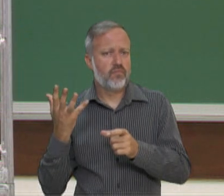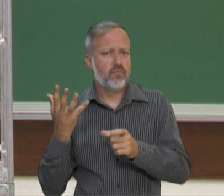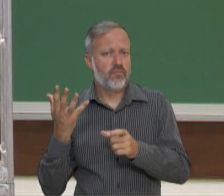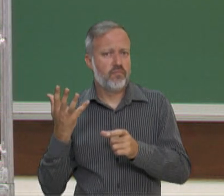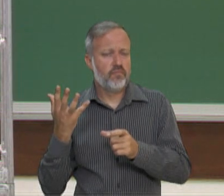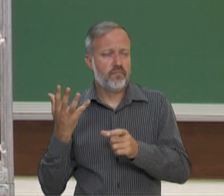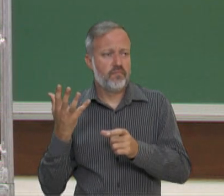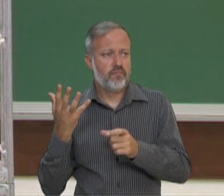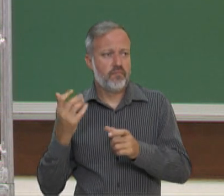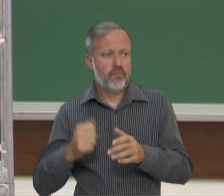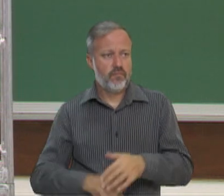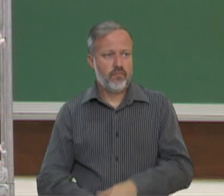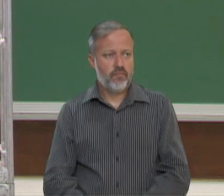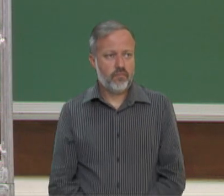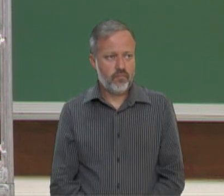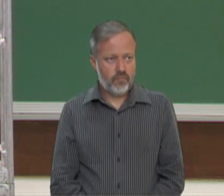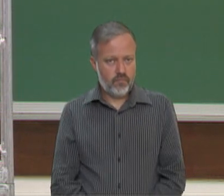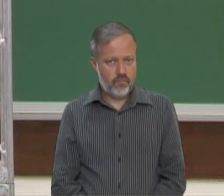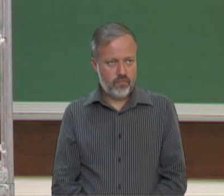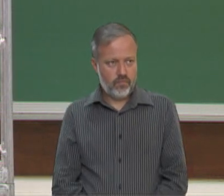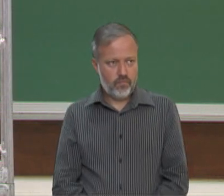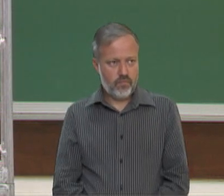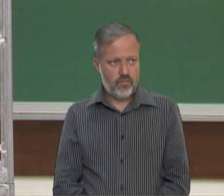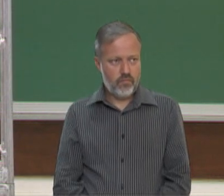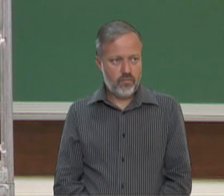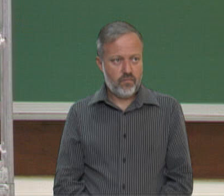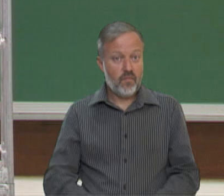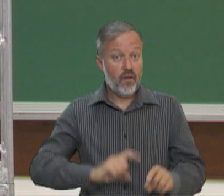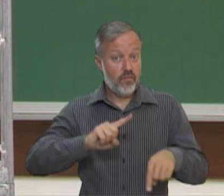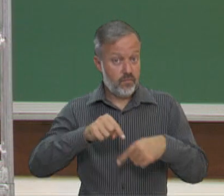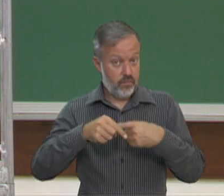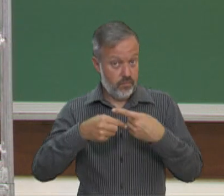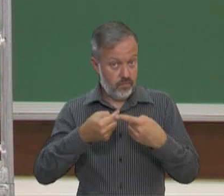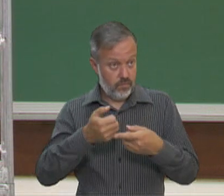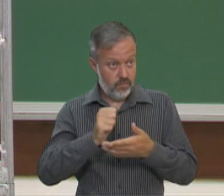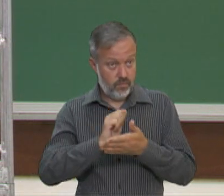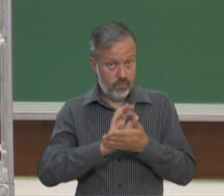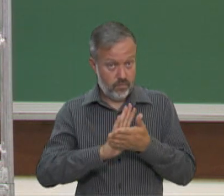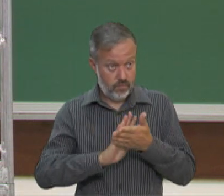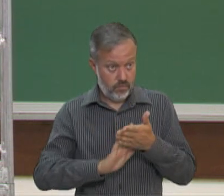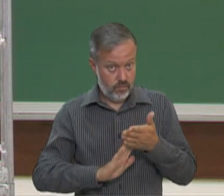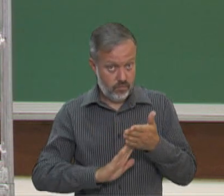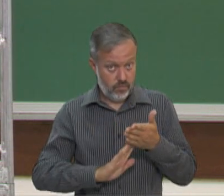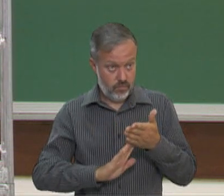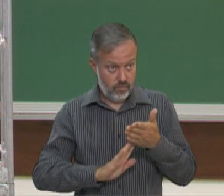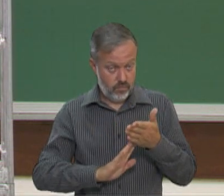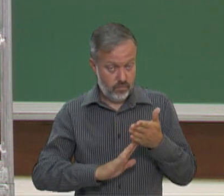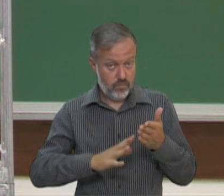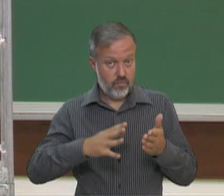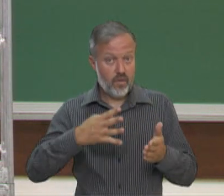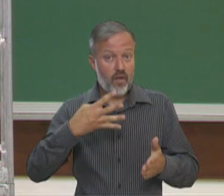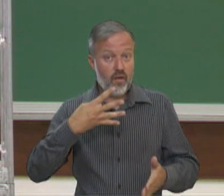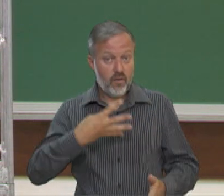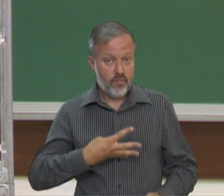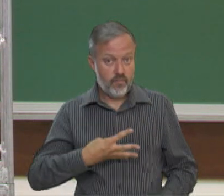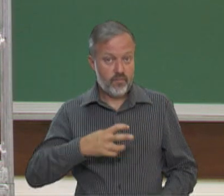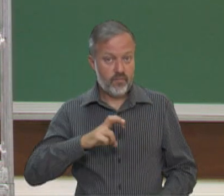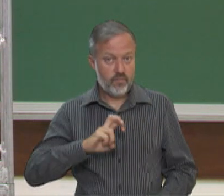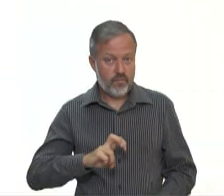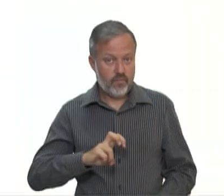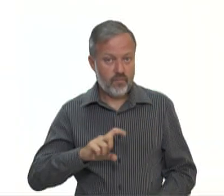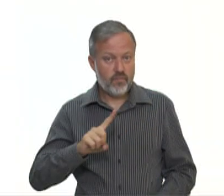Onde, em português. Okay? Vamos para a próxima atividade. Temos mais 2 exercícios